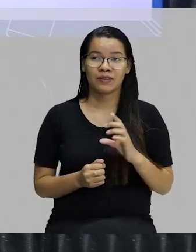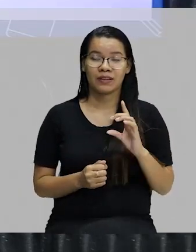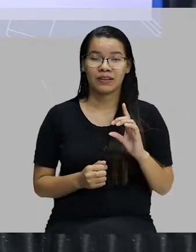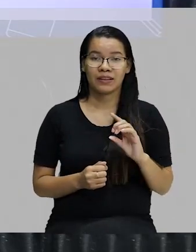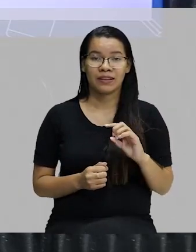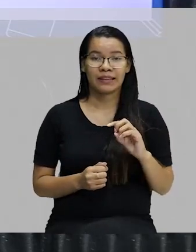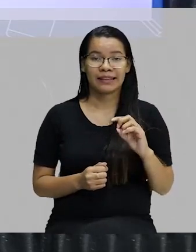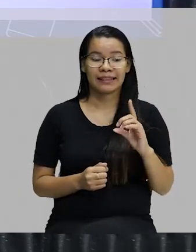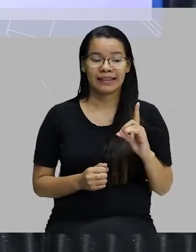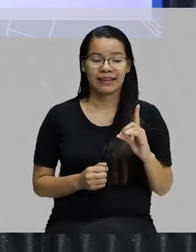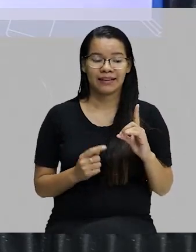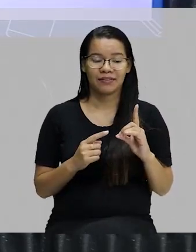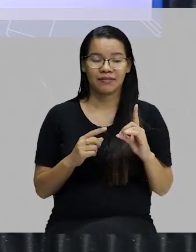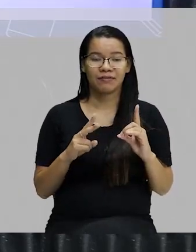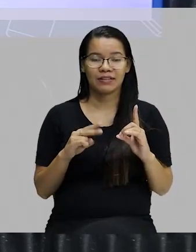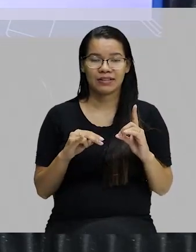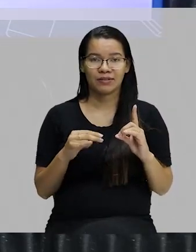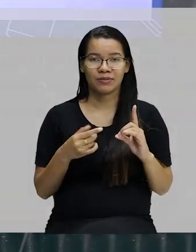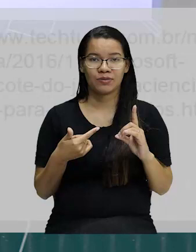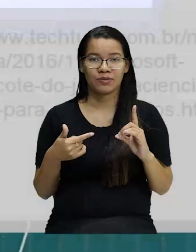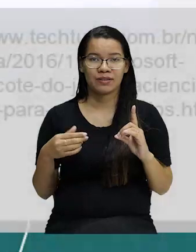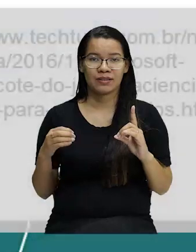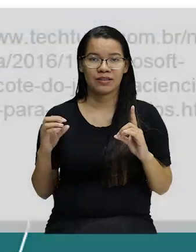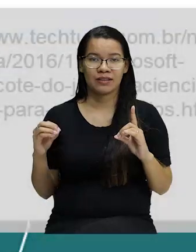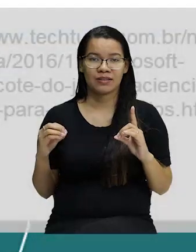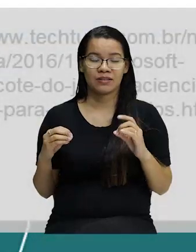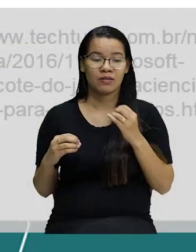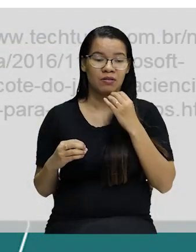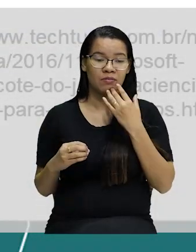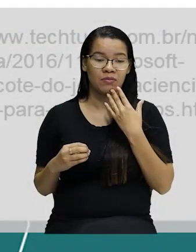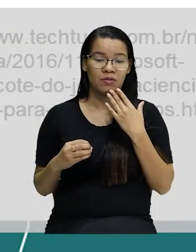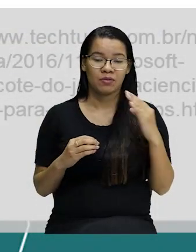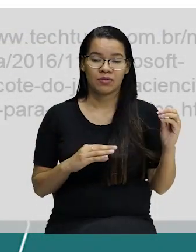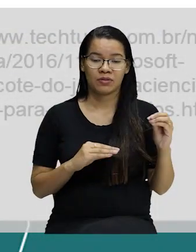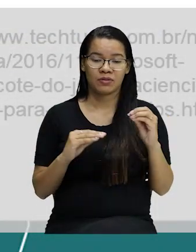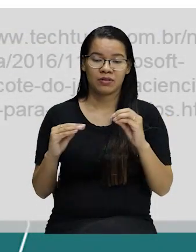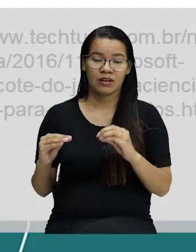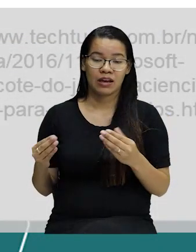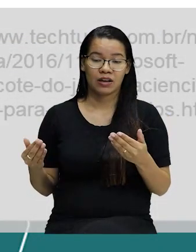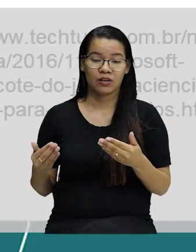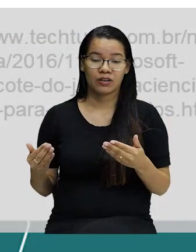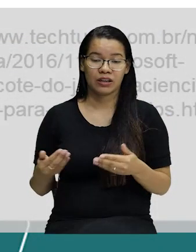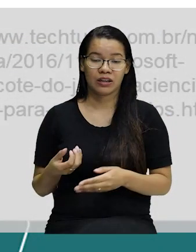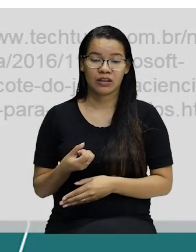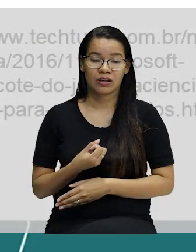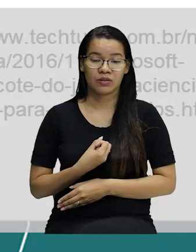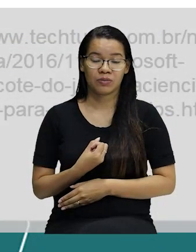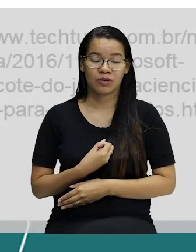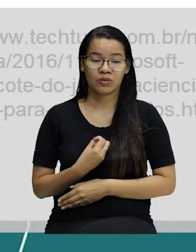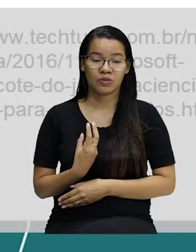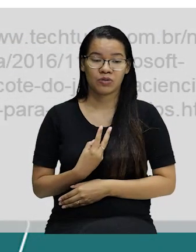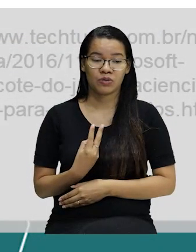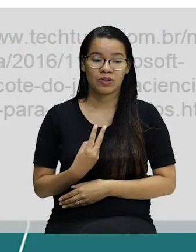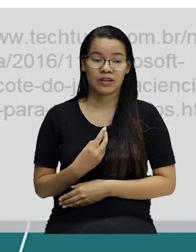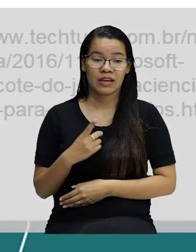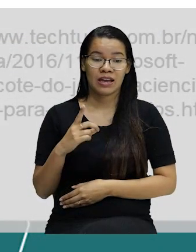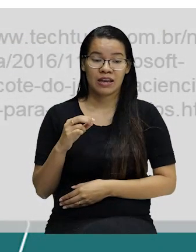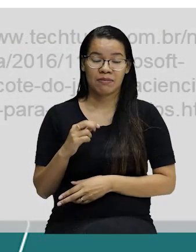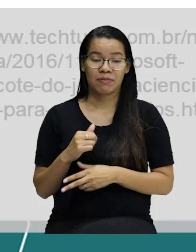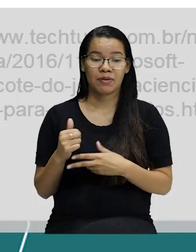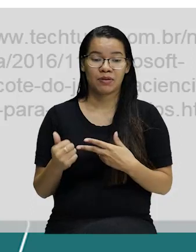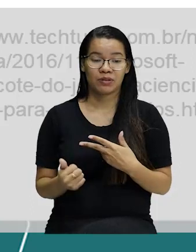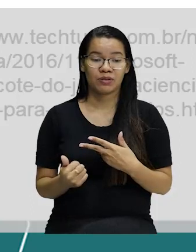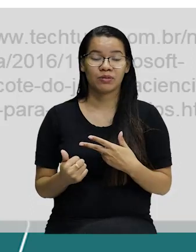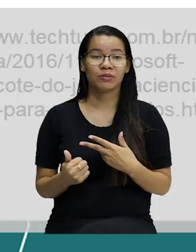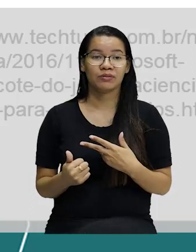o 200, tá bom? Bom, passemos agora para a questão de número 2. Ela é uma questão do Enem, tá?